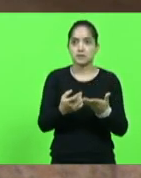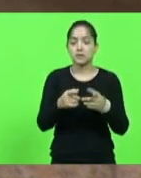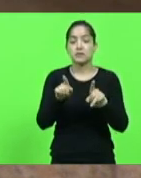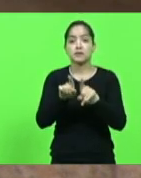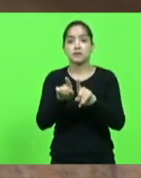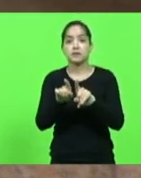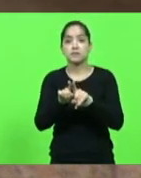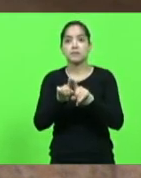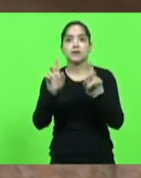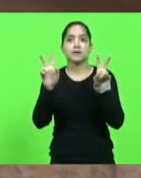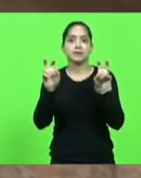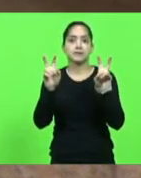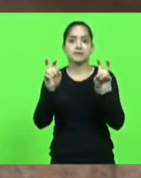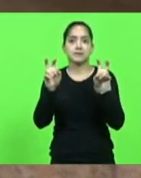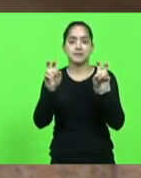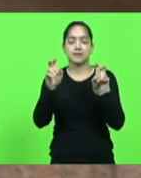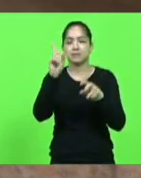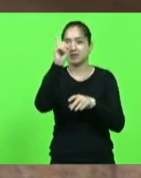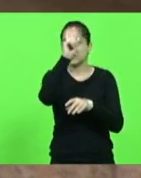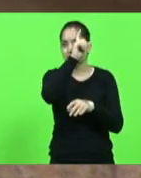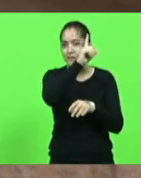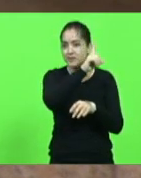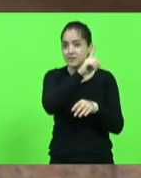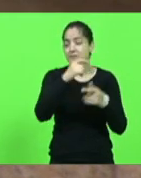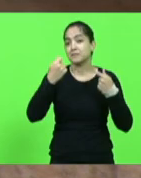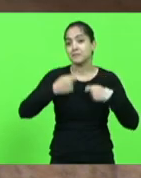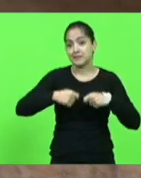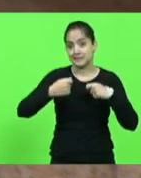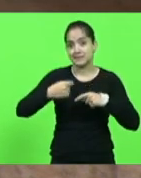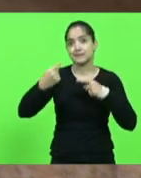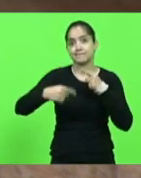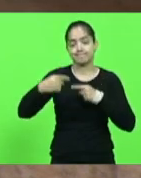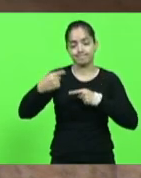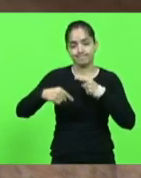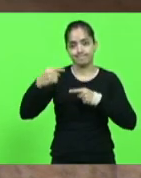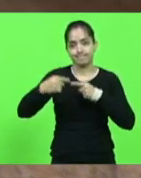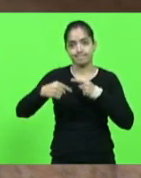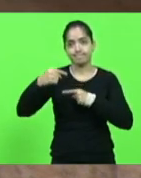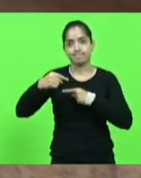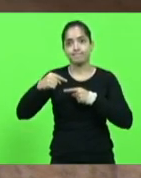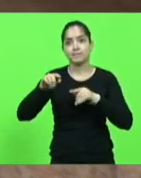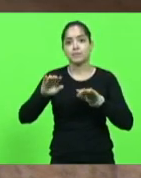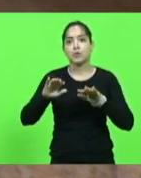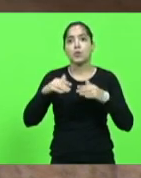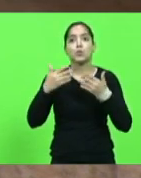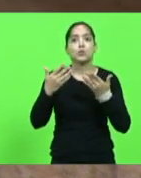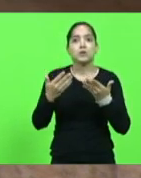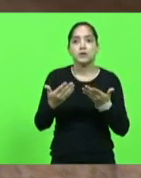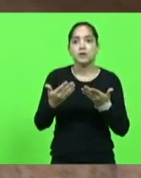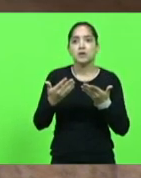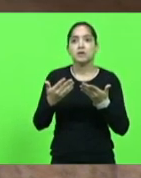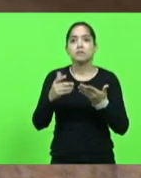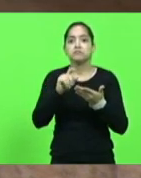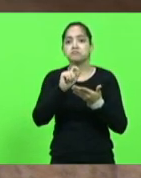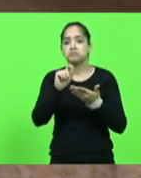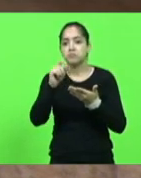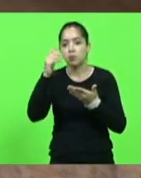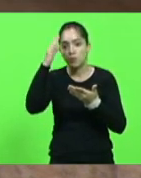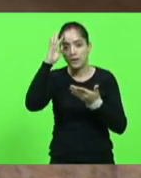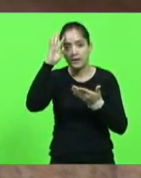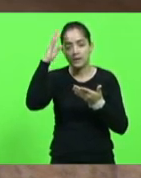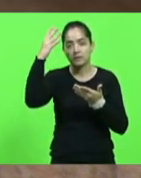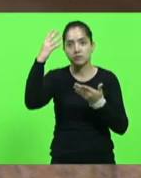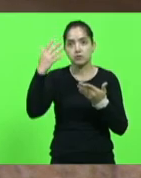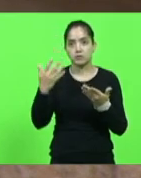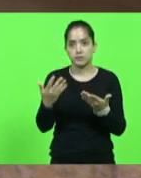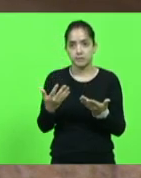esse tema tão complicado, tão difícil, mas que precisa ser discutido, sobre o qual precisa ser jogado à luz, sobre o qual